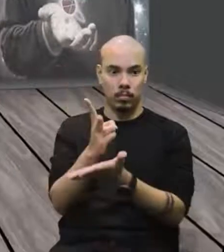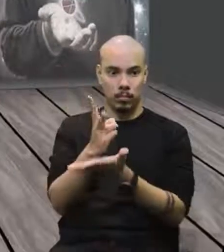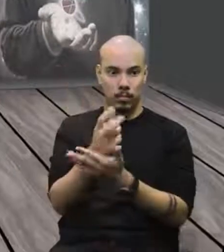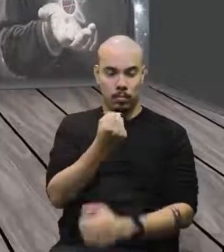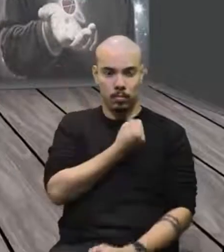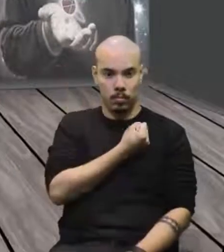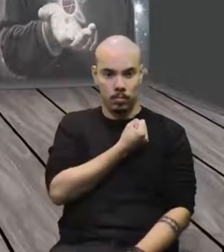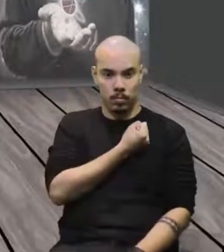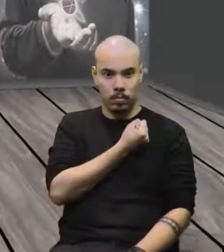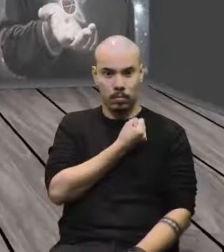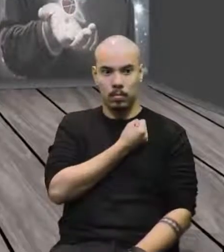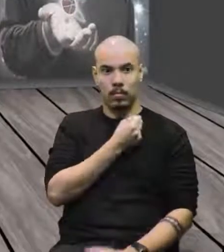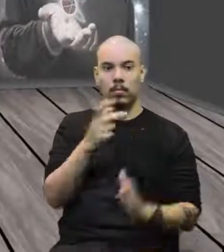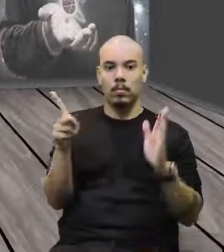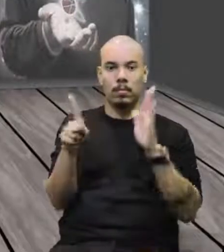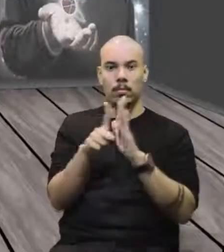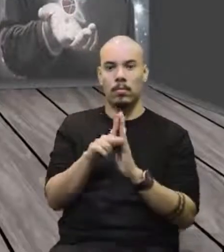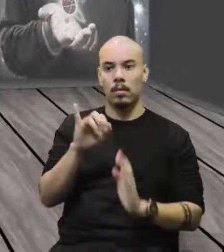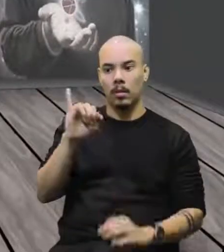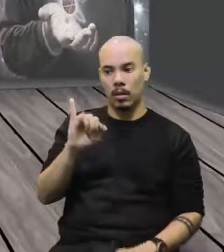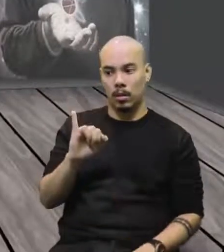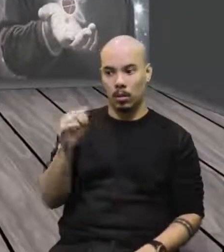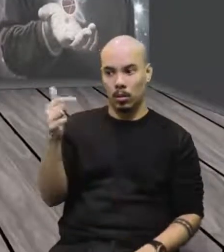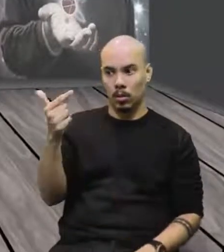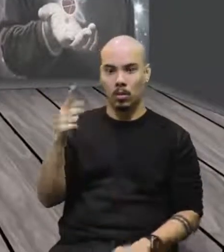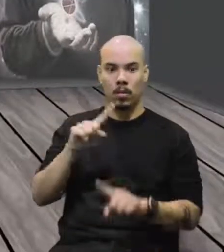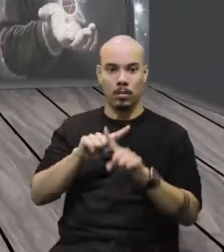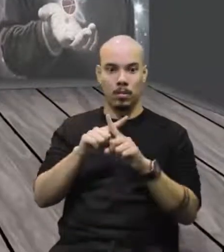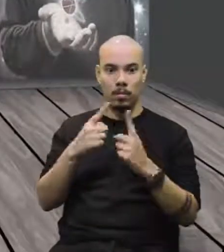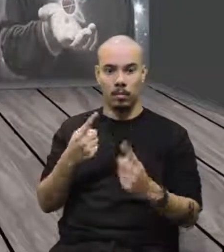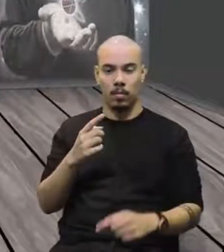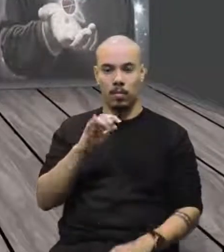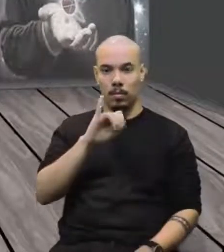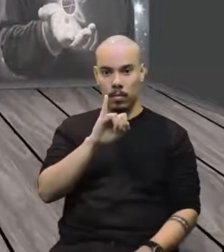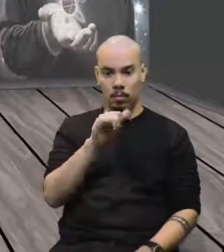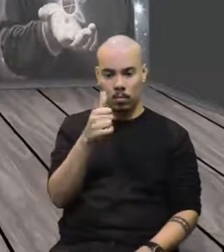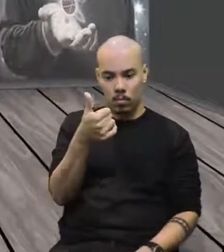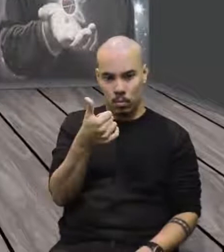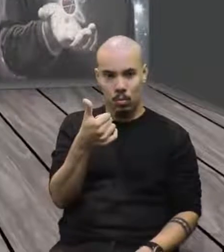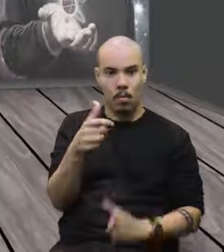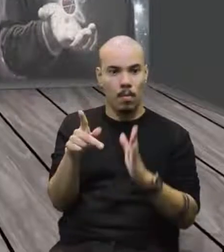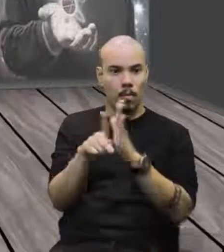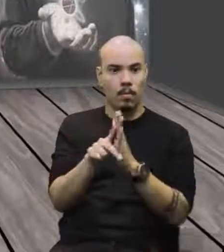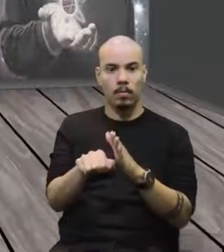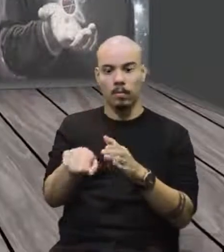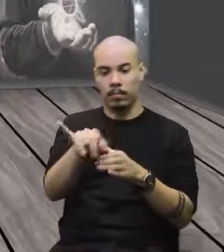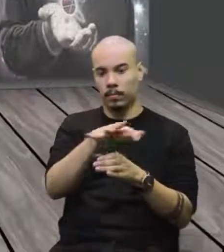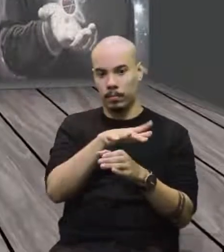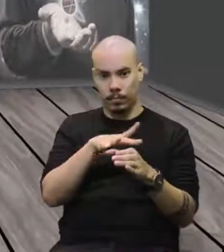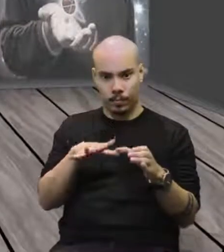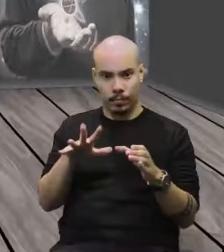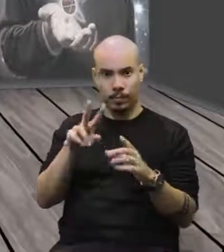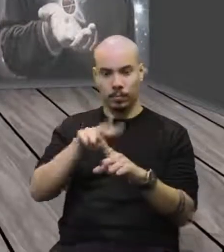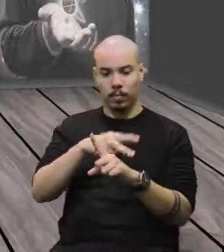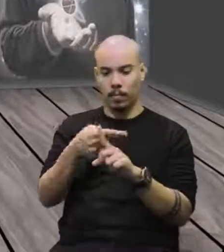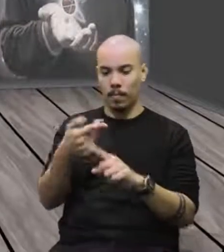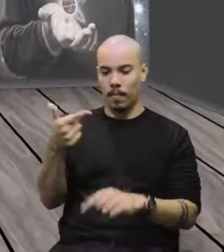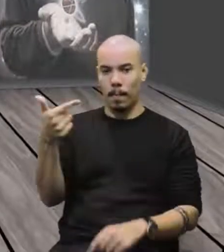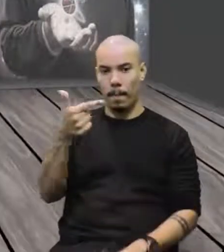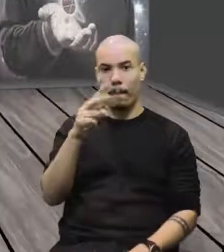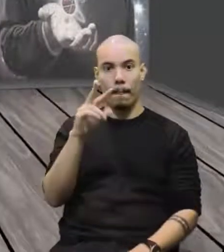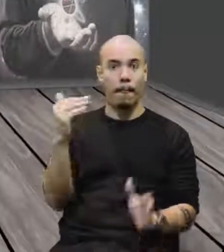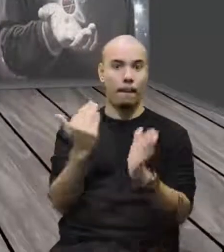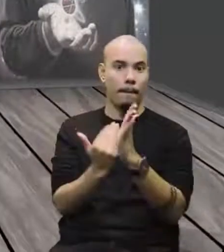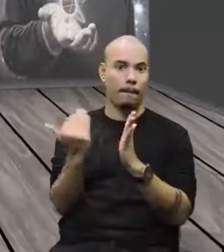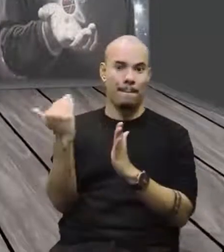né? Do I2. Mas I1, que é a corrente que está gerando, por exemplo, esse campo sobre I2, nós vamos aumentar